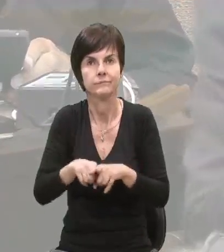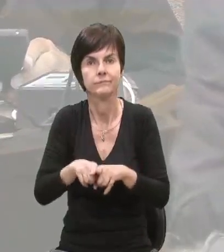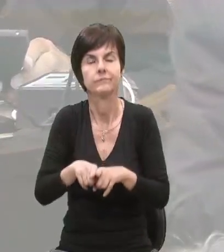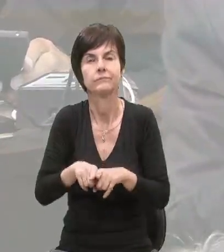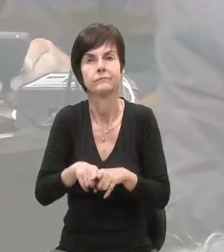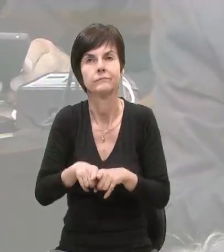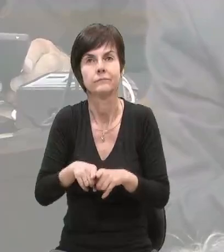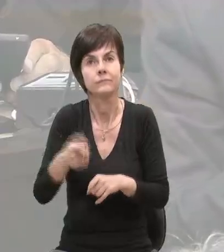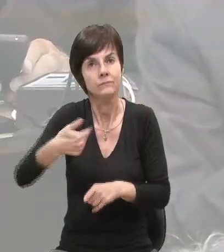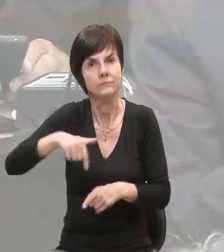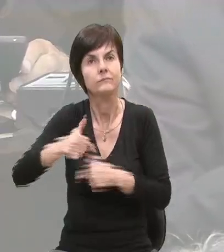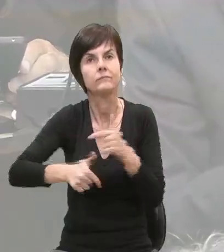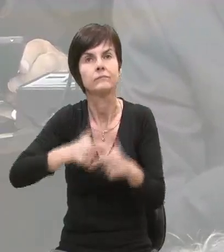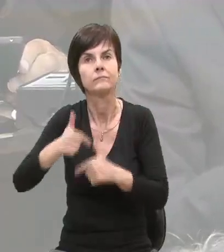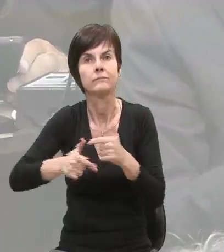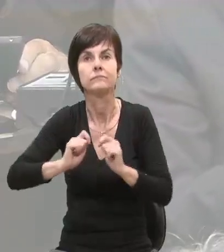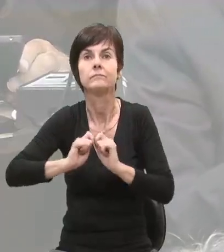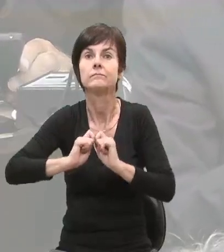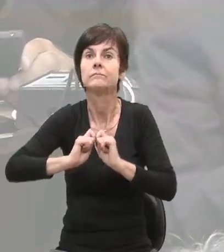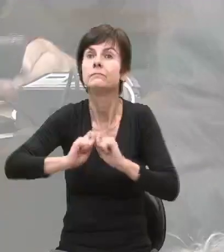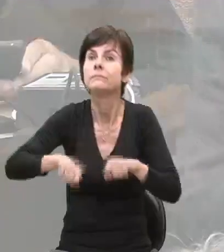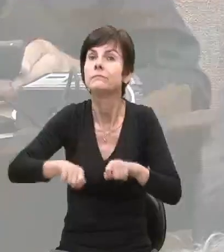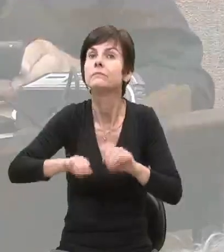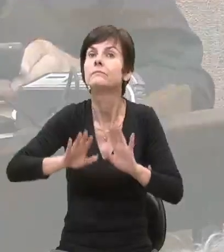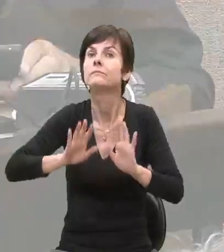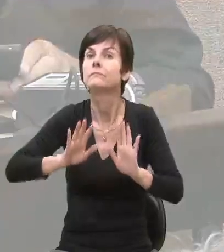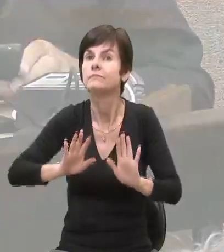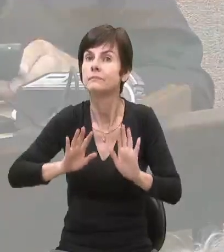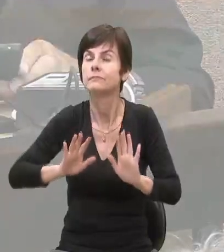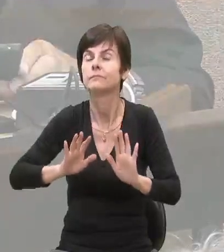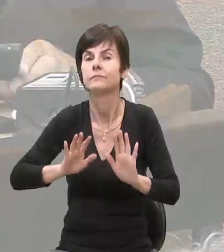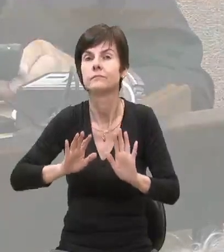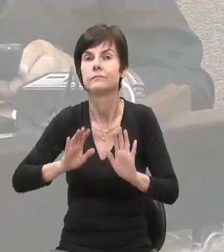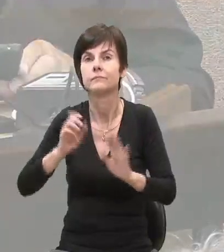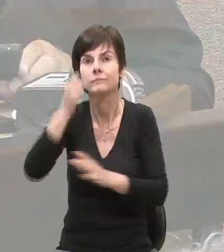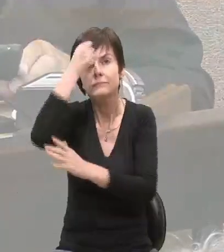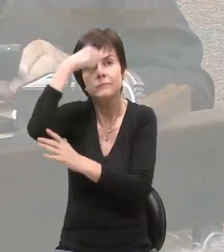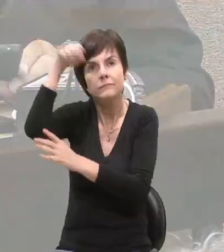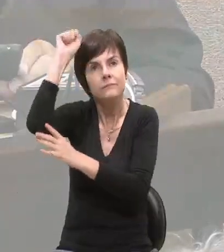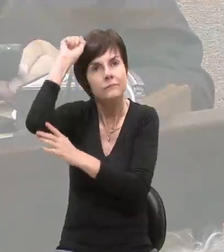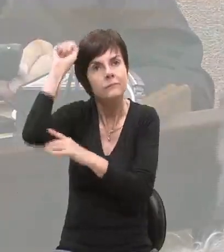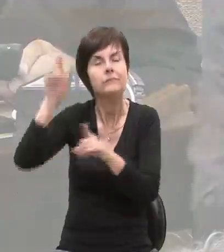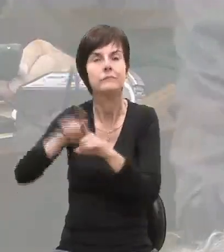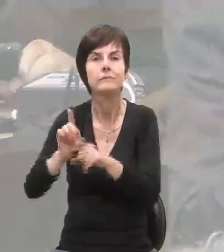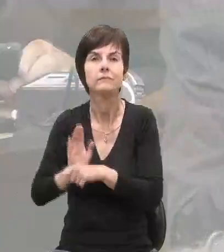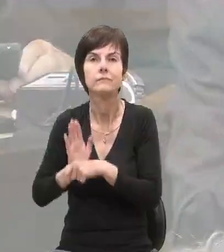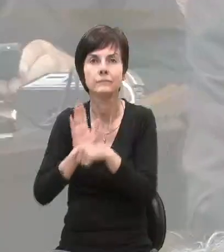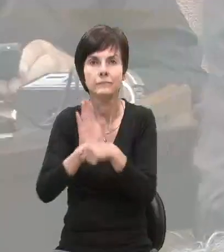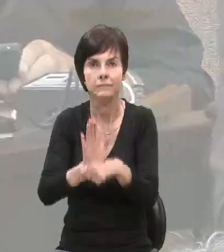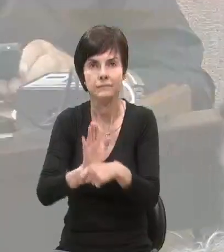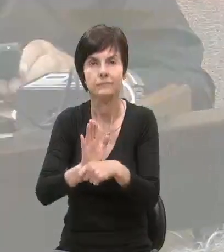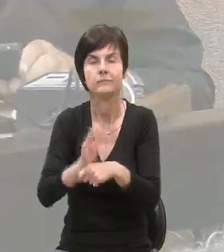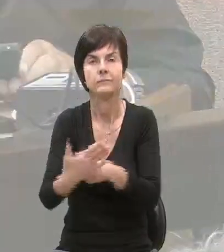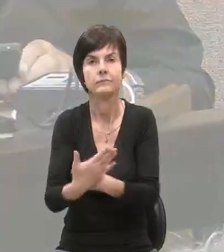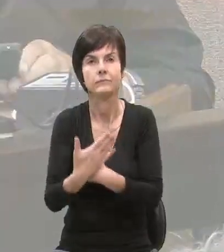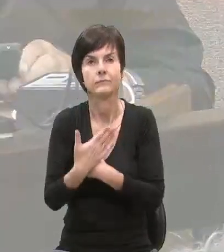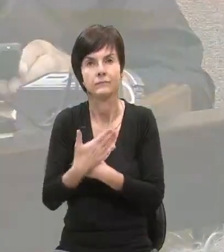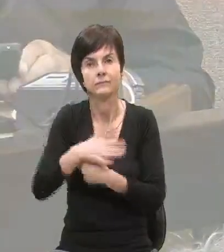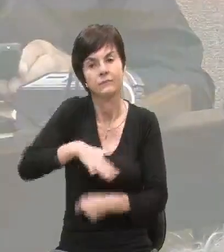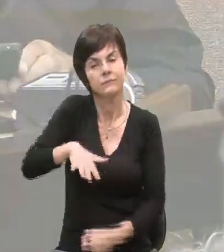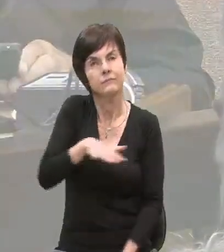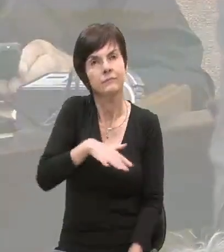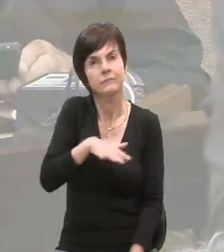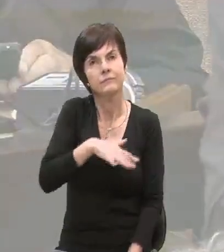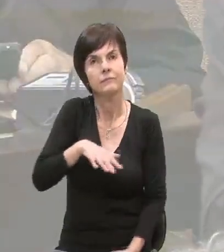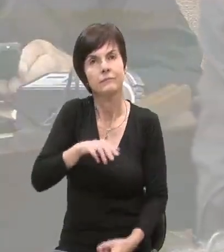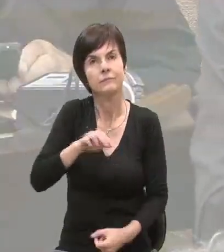estamos trabalhando numa possibilidade de que a UX também possa intervir e poder fazer o cuidado da